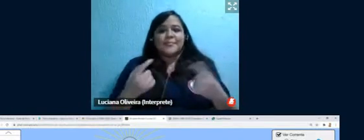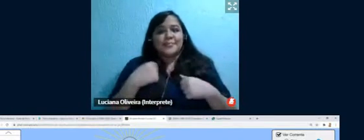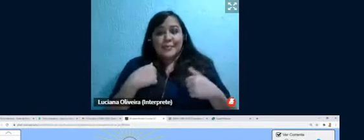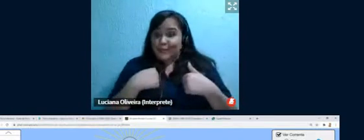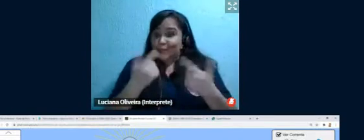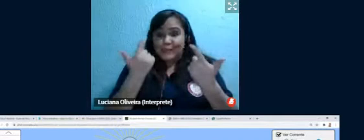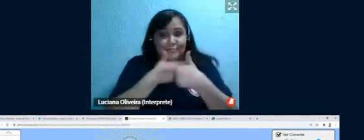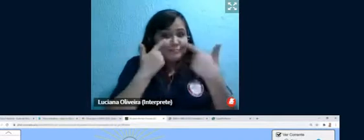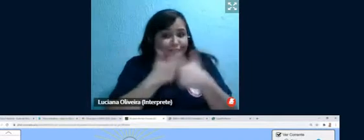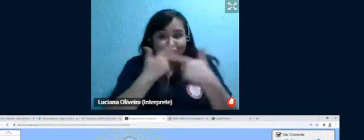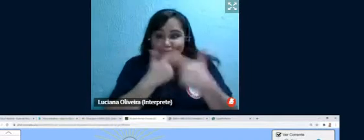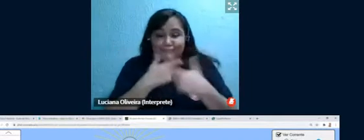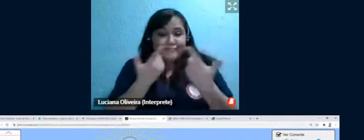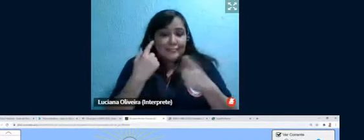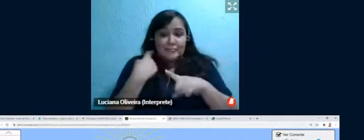amperímetro.